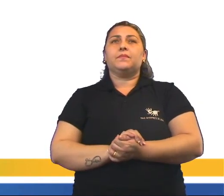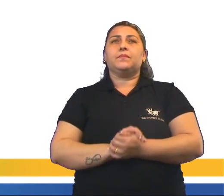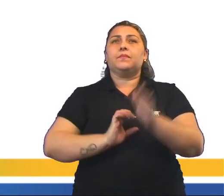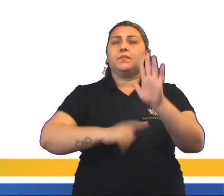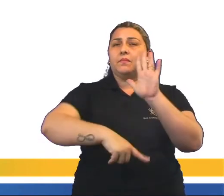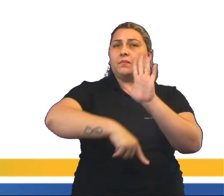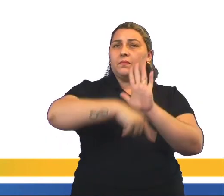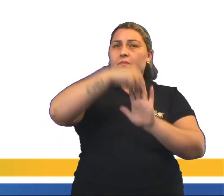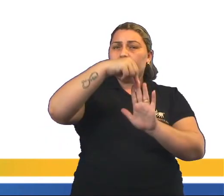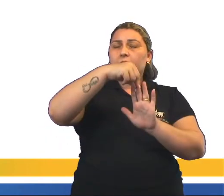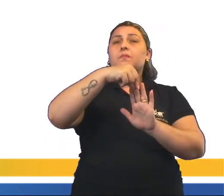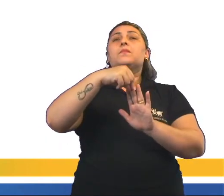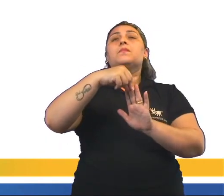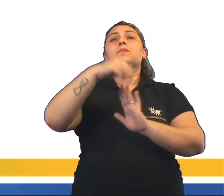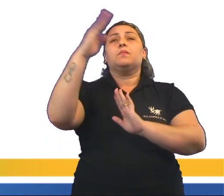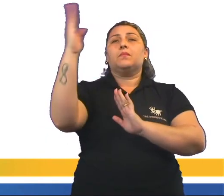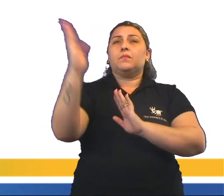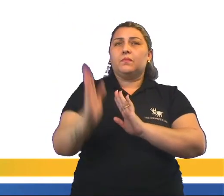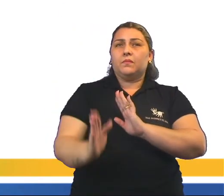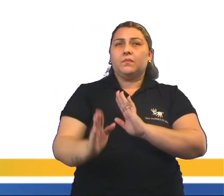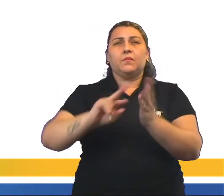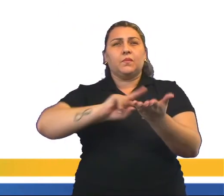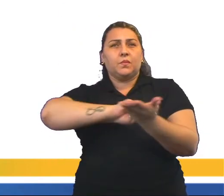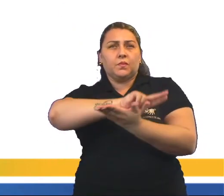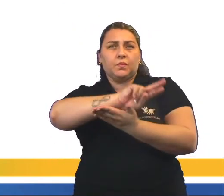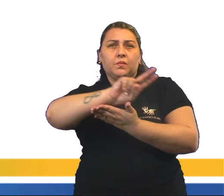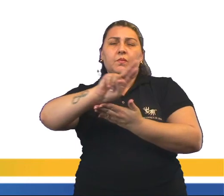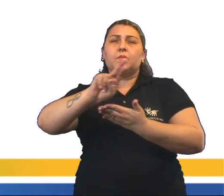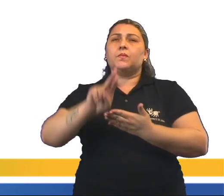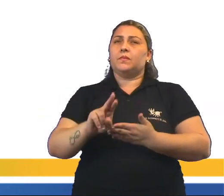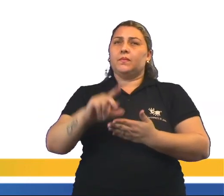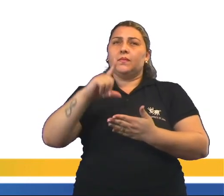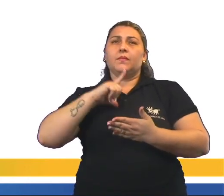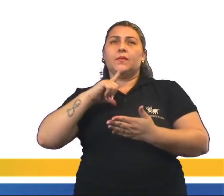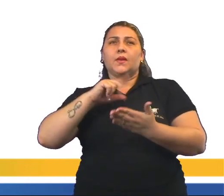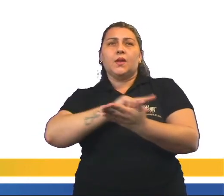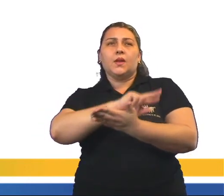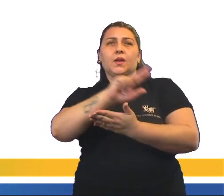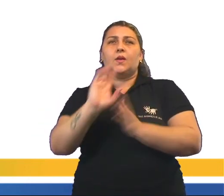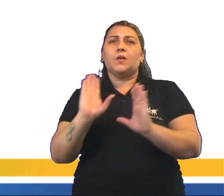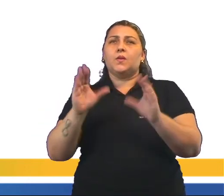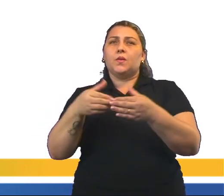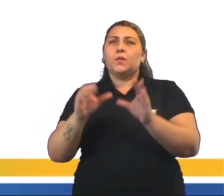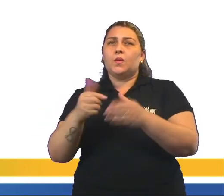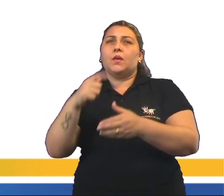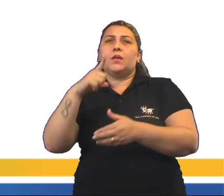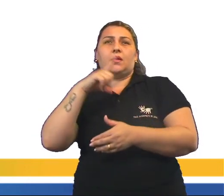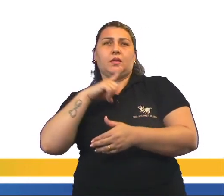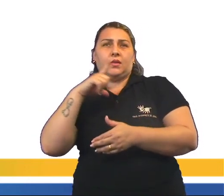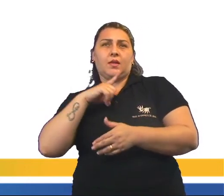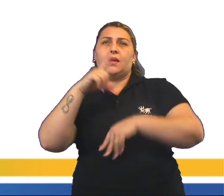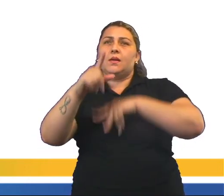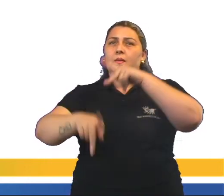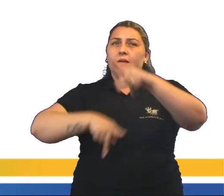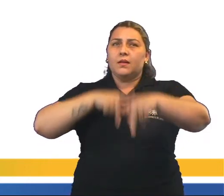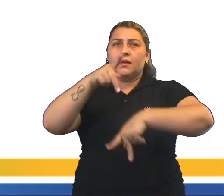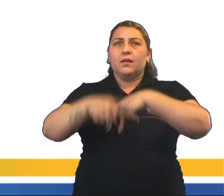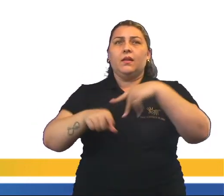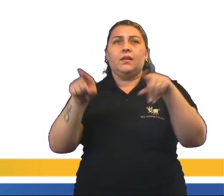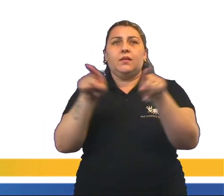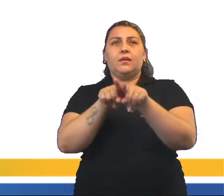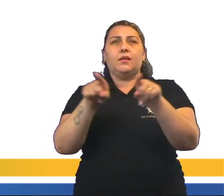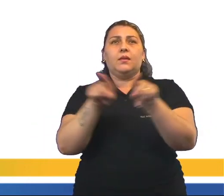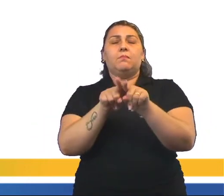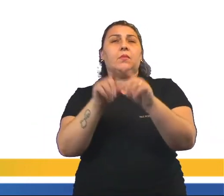A Constituição do povo brasileiro é multiétnica, tendo em vista a variedade de grupos que constituíram, né, a nossa